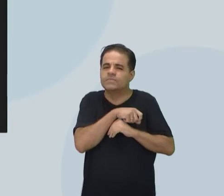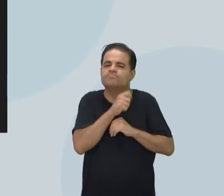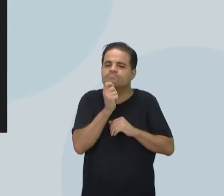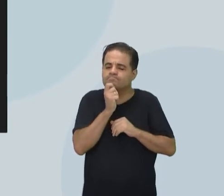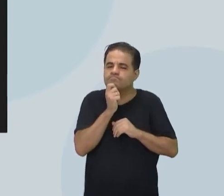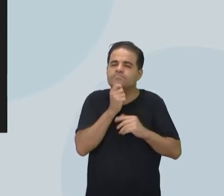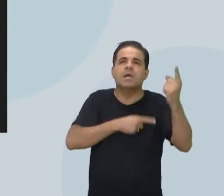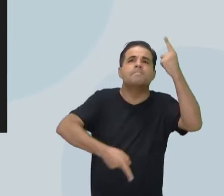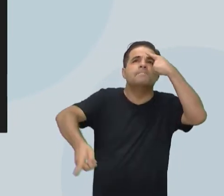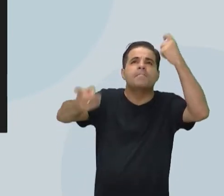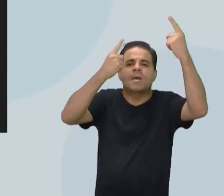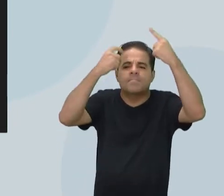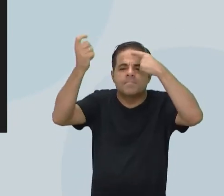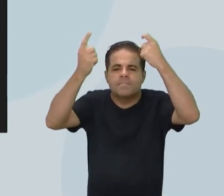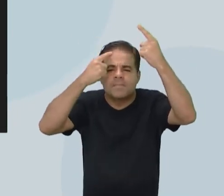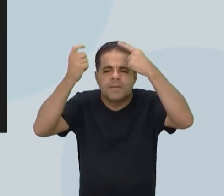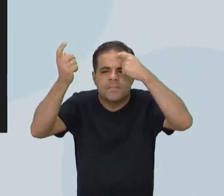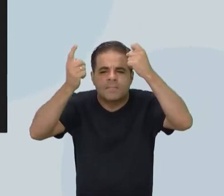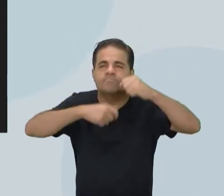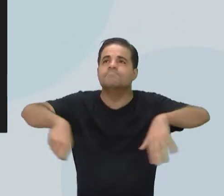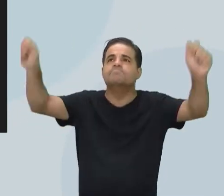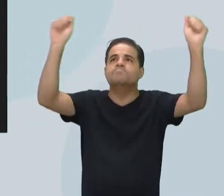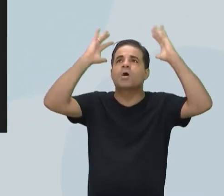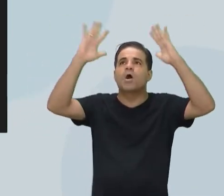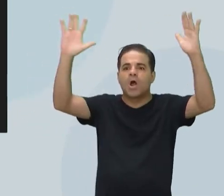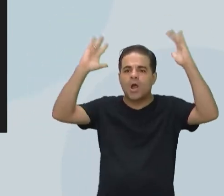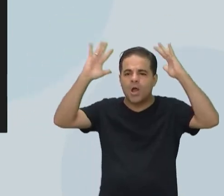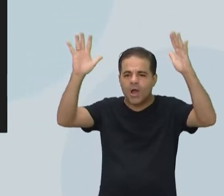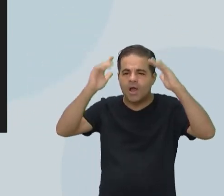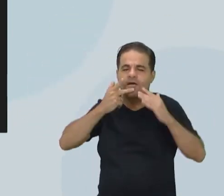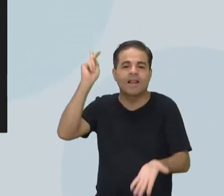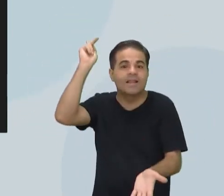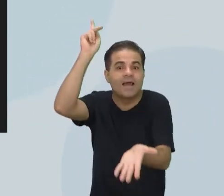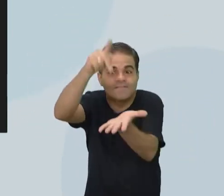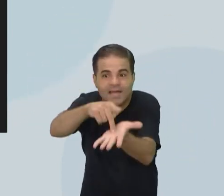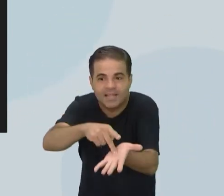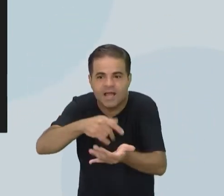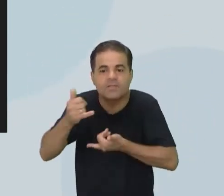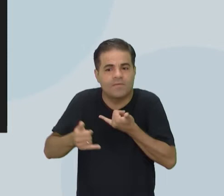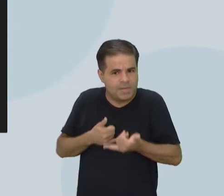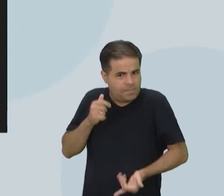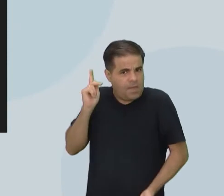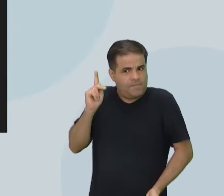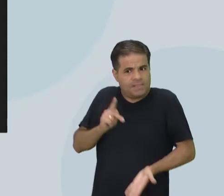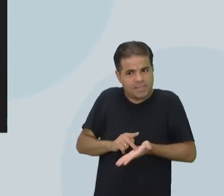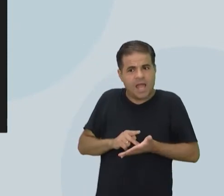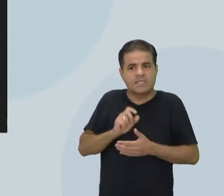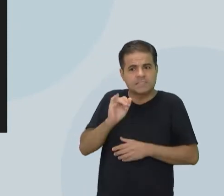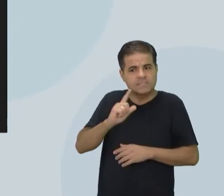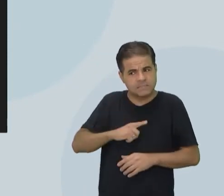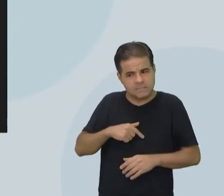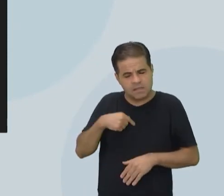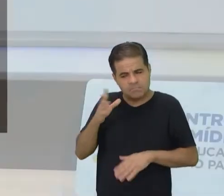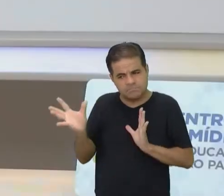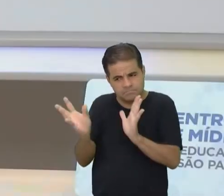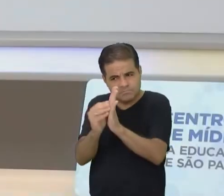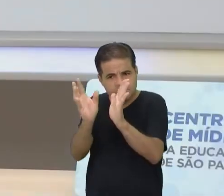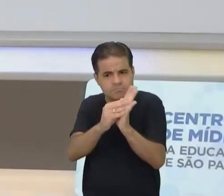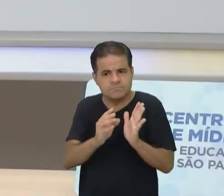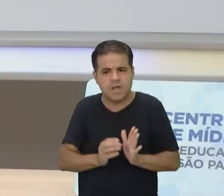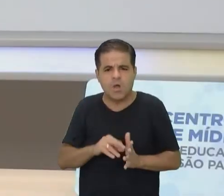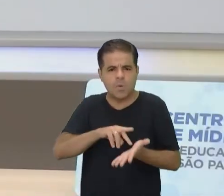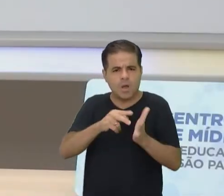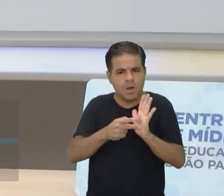Mas estou cheio de ideias. Não, porque agora, se eu tenho que acrescentar... Não, eu estou falando... Agora é verdade. Eu estava brincando, mas agora é verdade. Porque se a gente tem que acrescentar